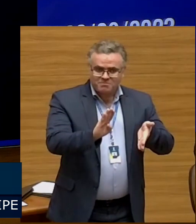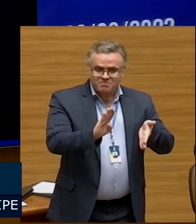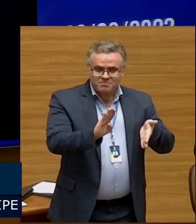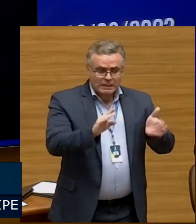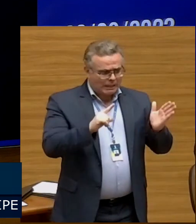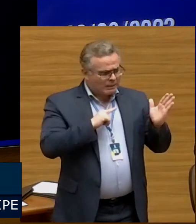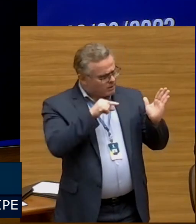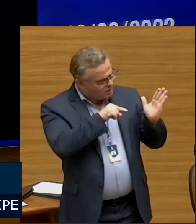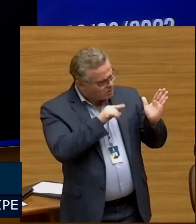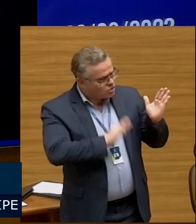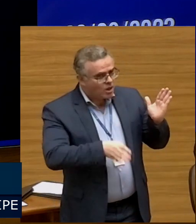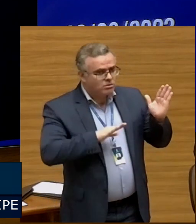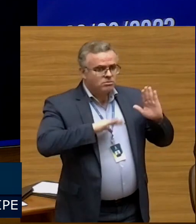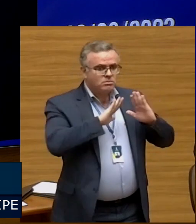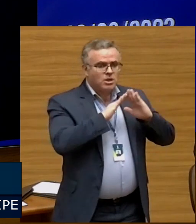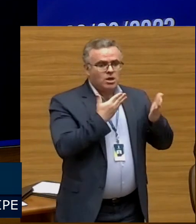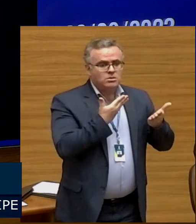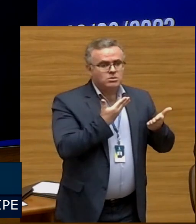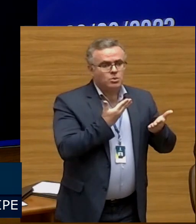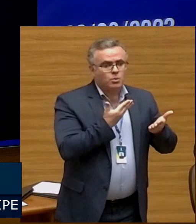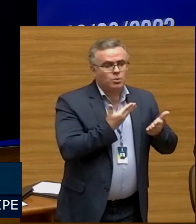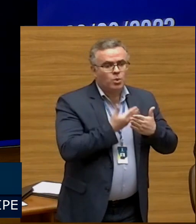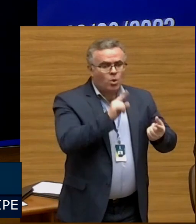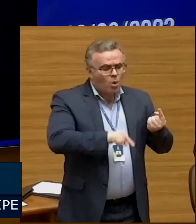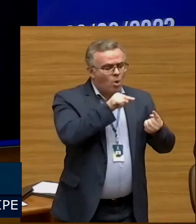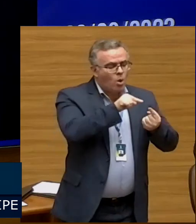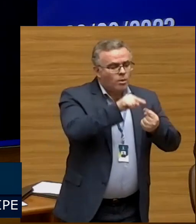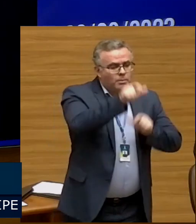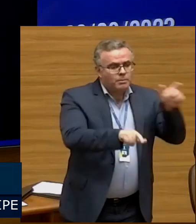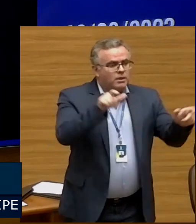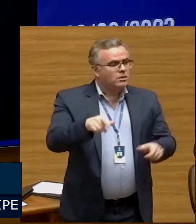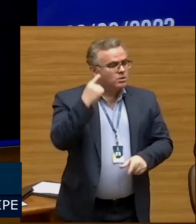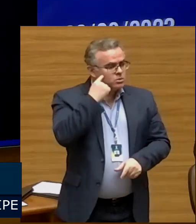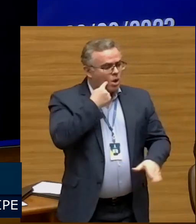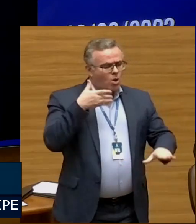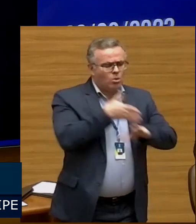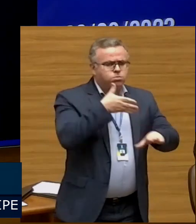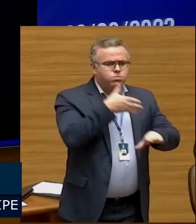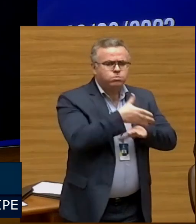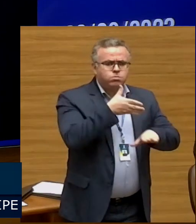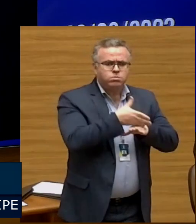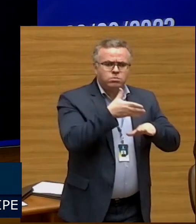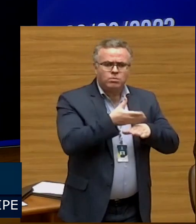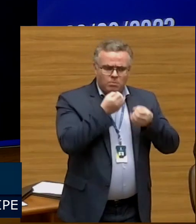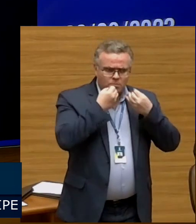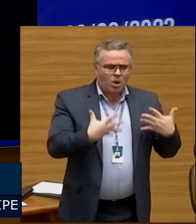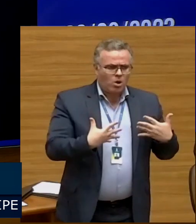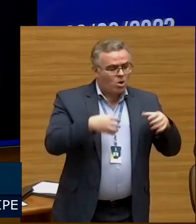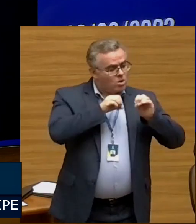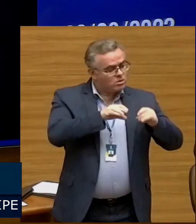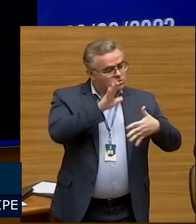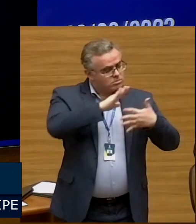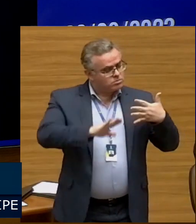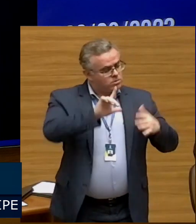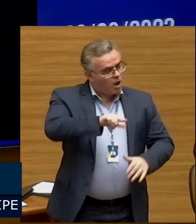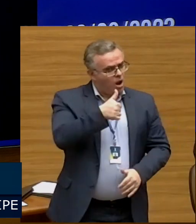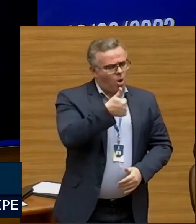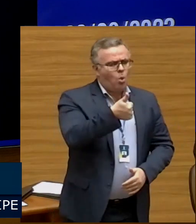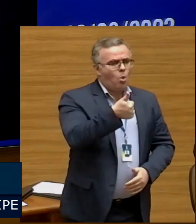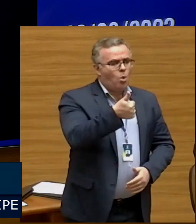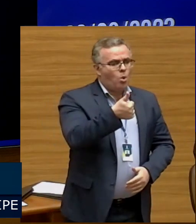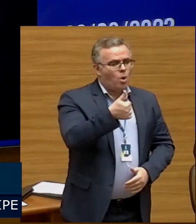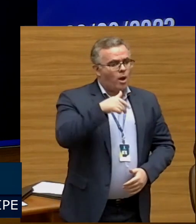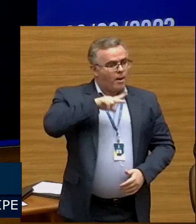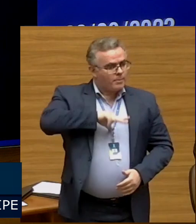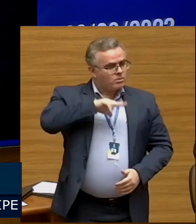lei são escolas, né, para pessoas surdas terem acesso ao ensino de Libras como primeira língua e de